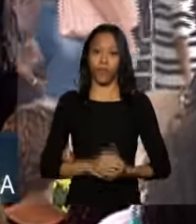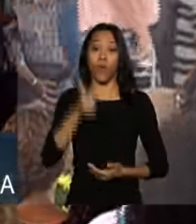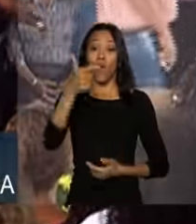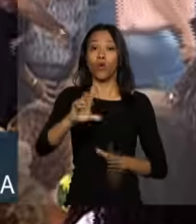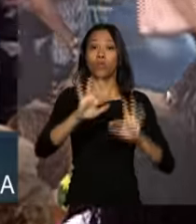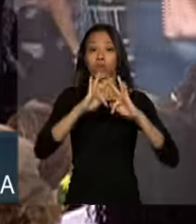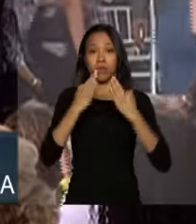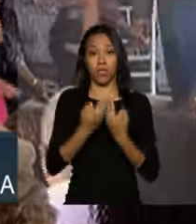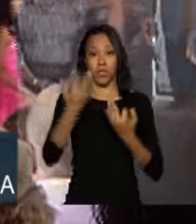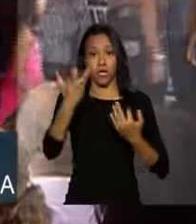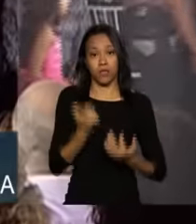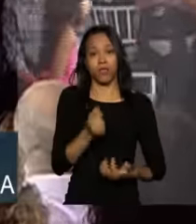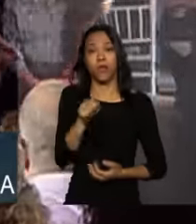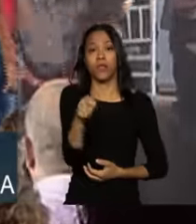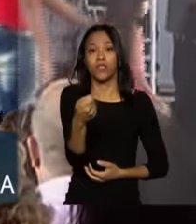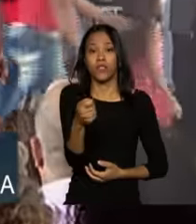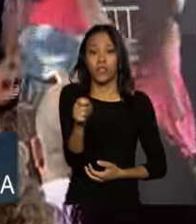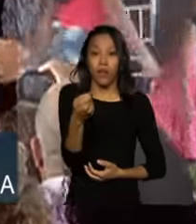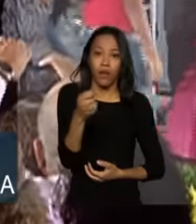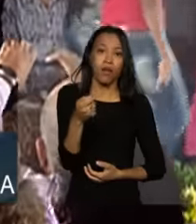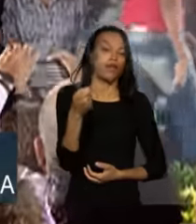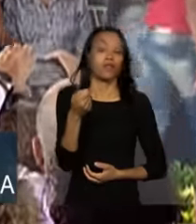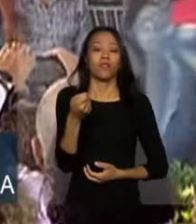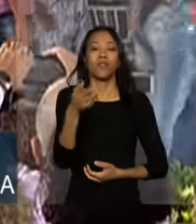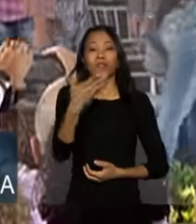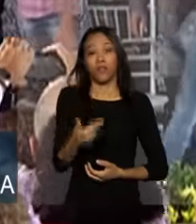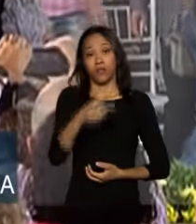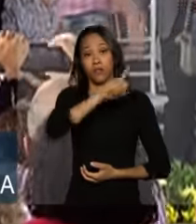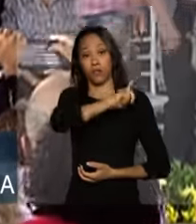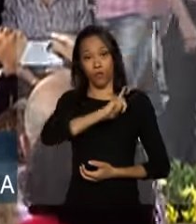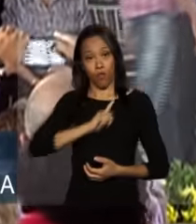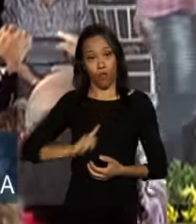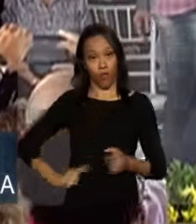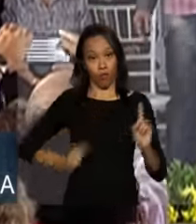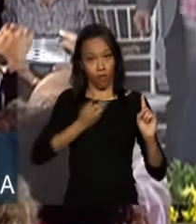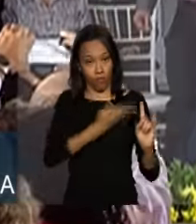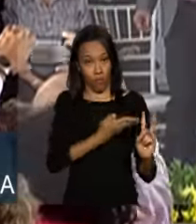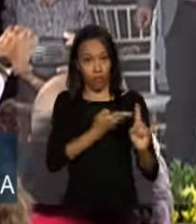para receber as chaves das mãos do governador da Bahia.